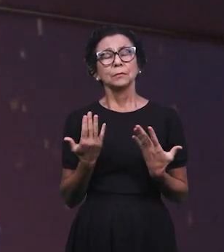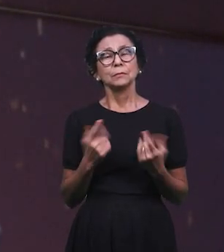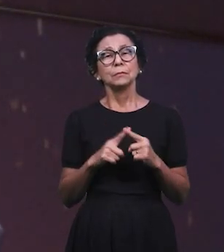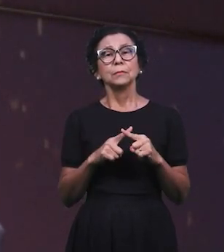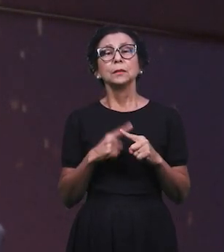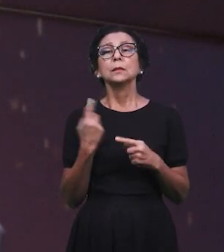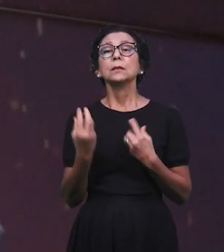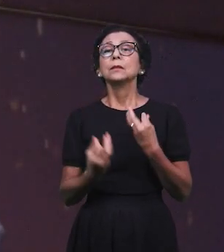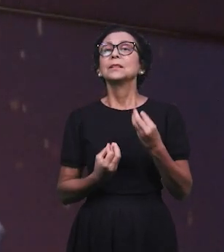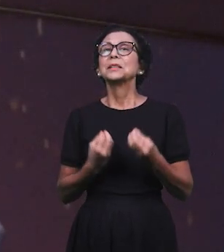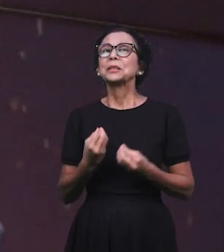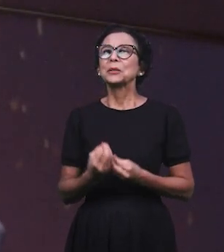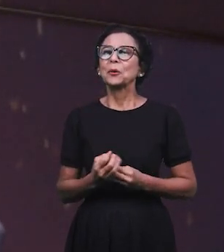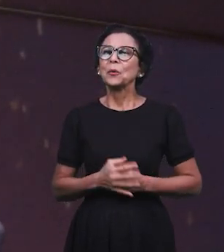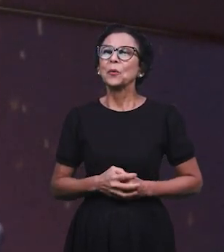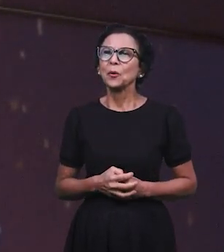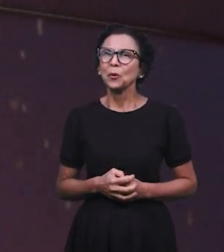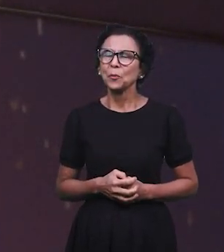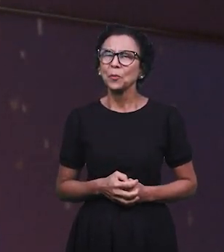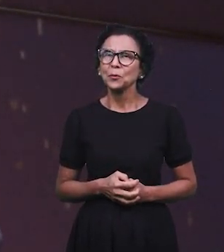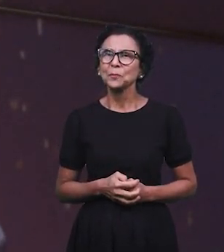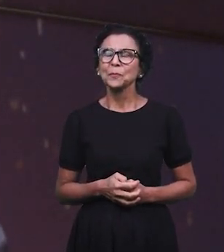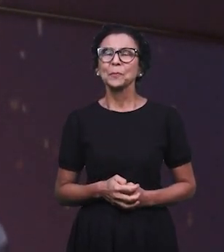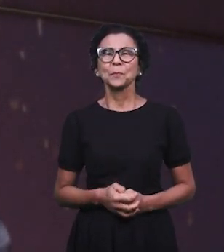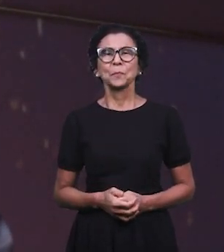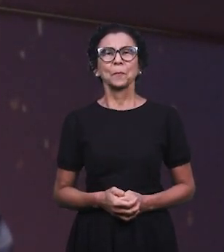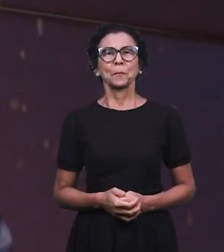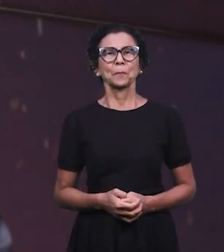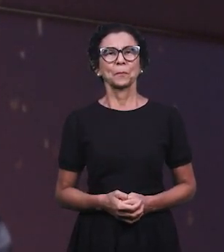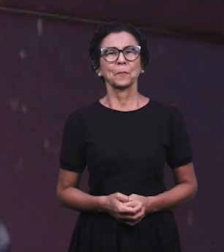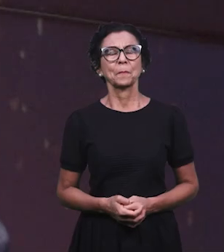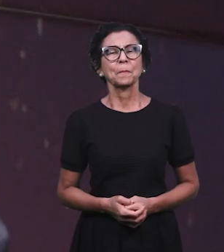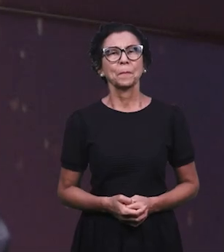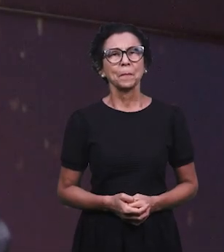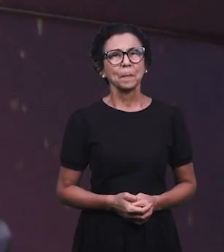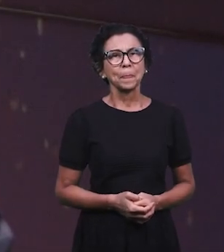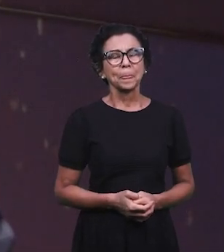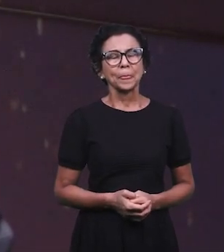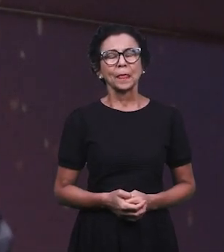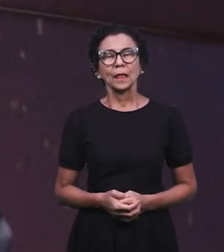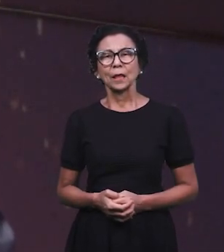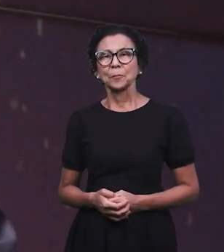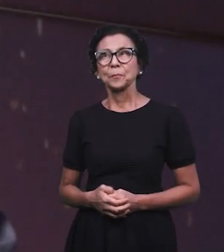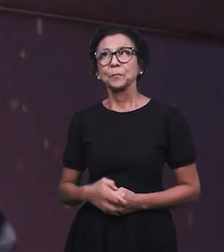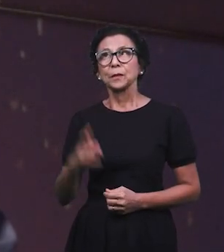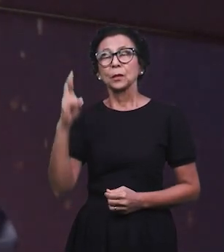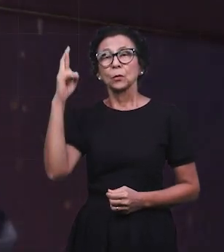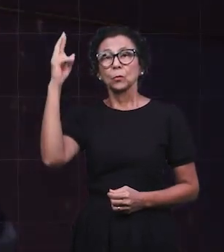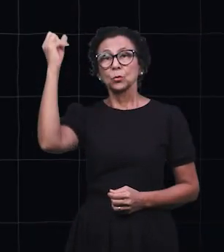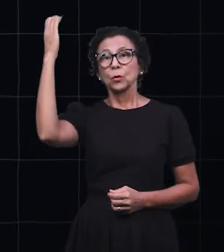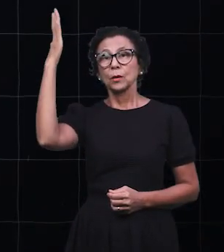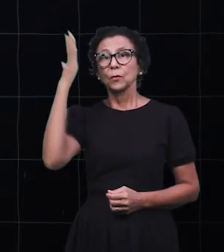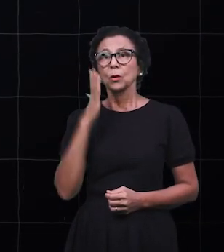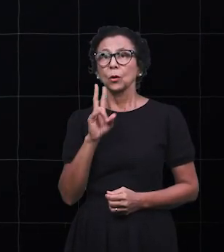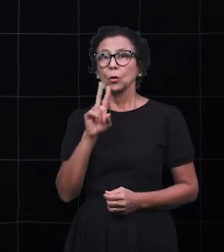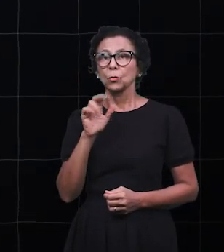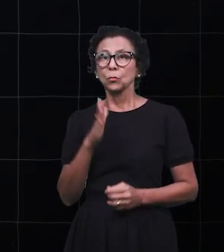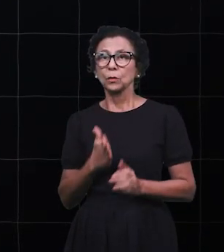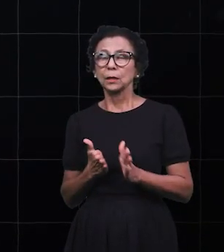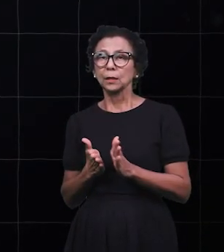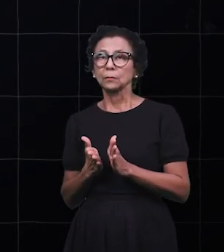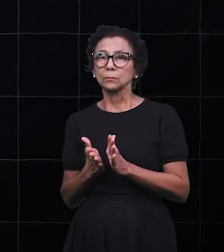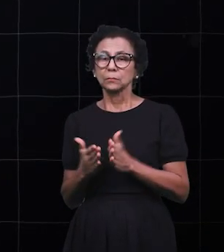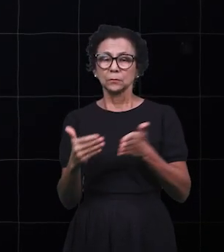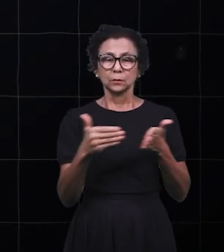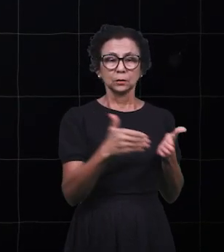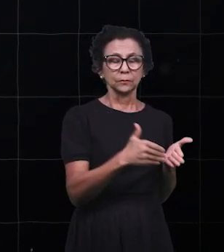Mas como? O texto fala, né? Seguir tudo aquilo que o Senhor já deu como revelação. E dela, continuando no verso 7, "dela não te desvies nem para